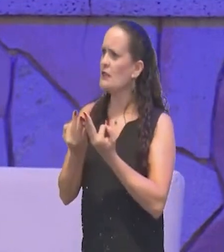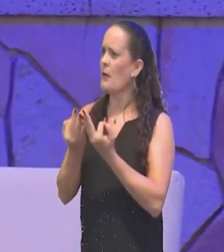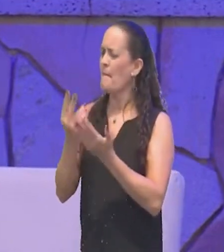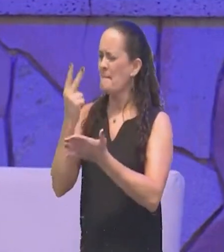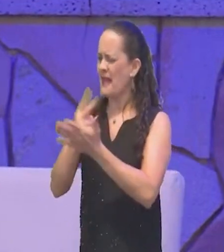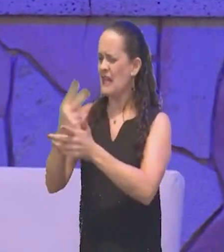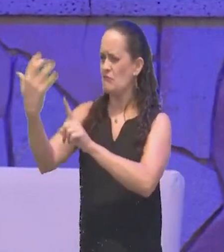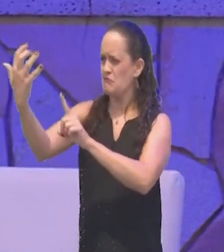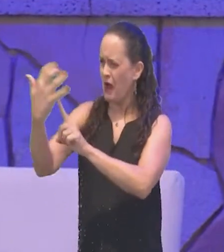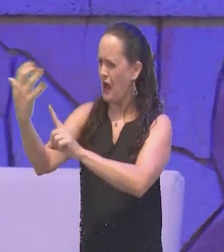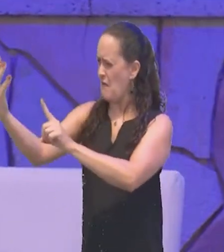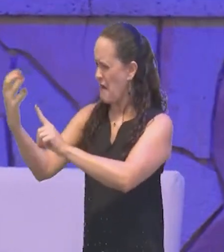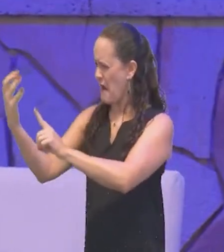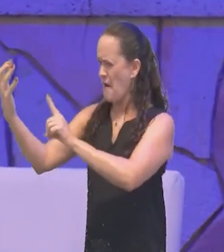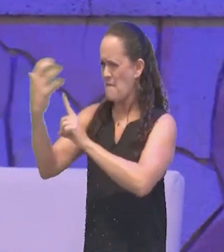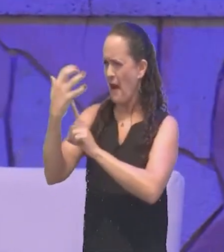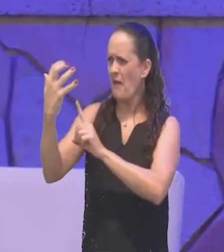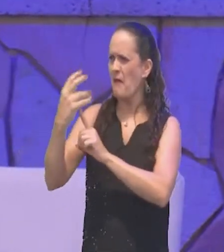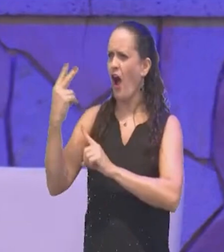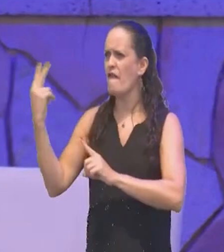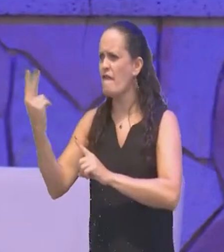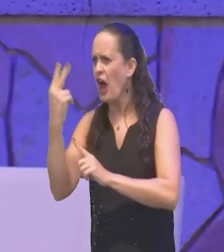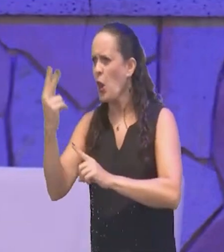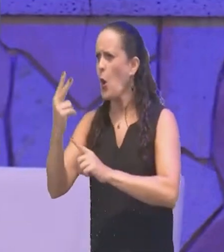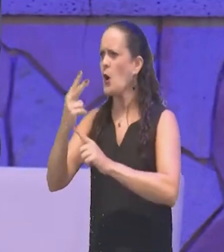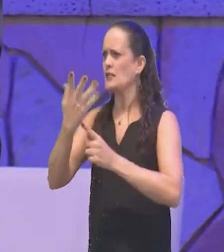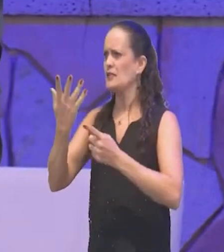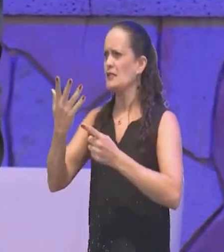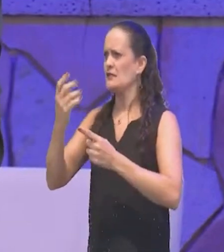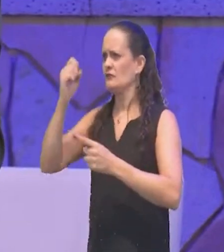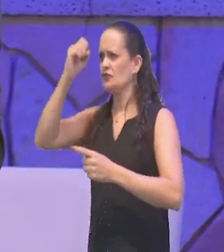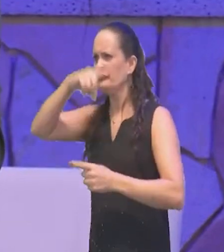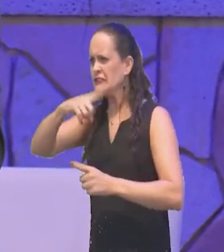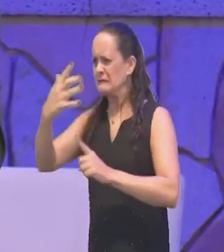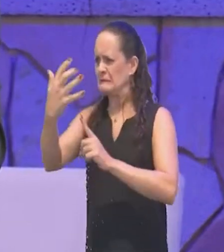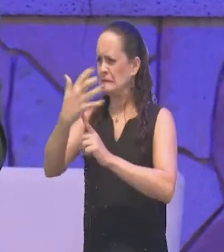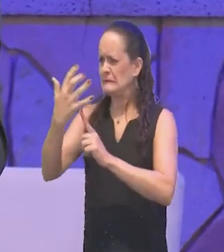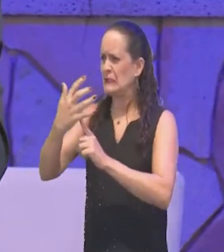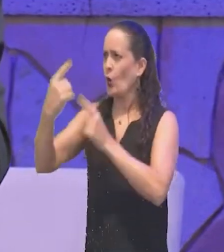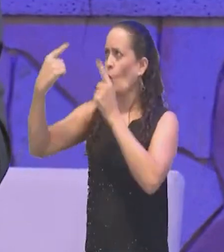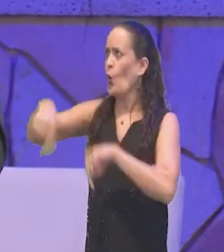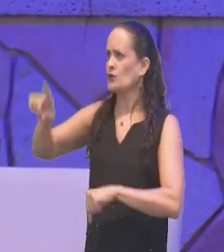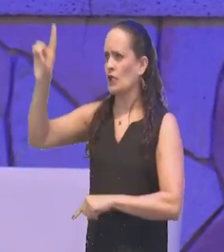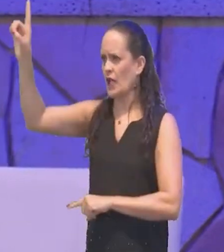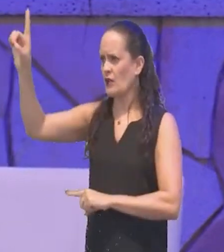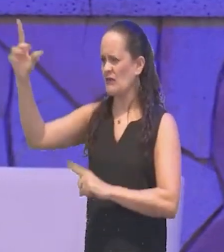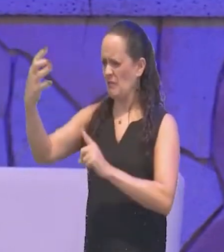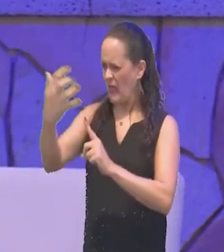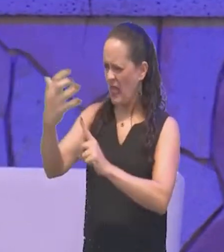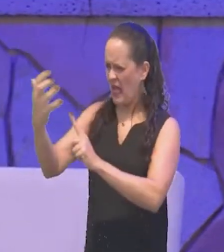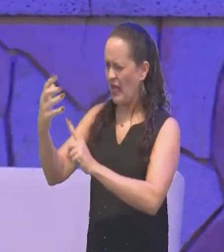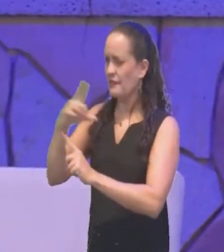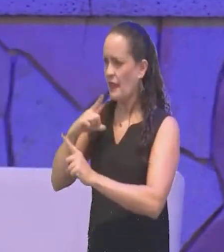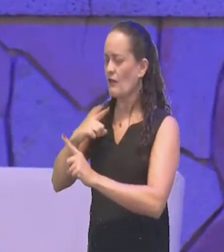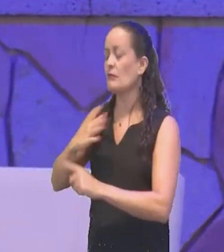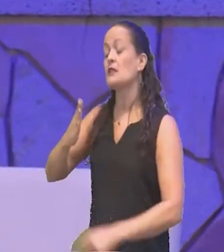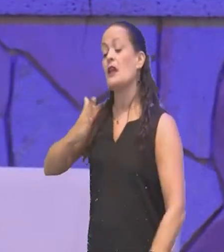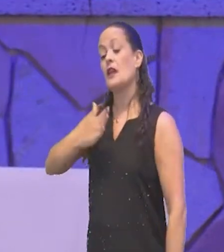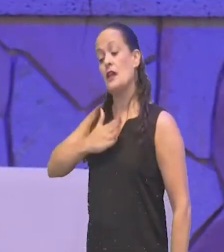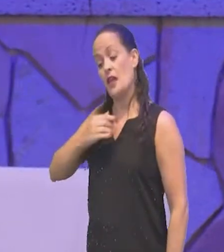massacrada, bombardeada por valores distantes da vontade de Deus, eu e a minha